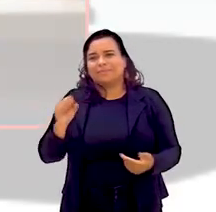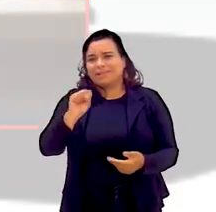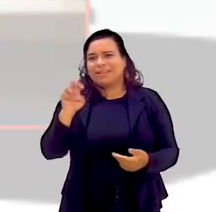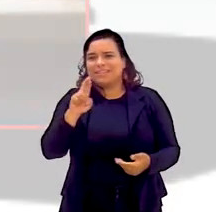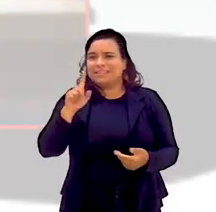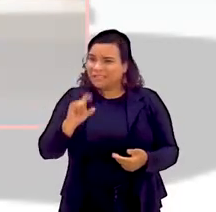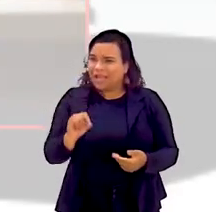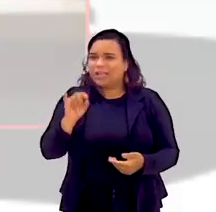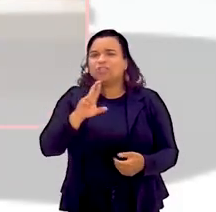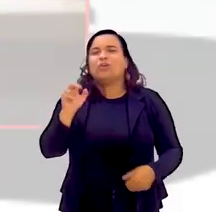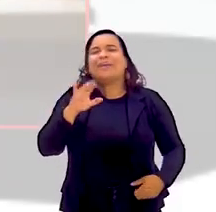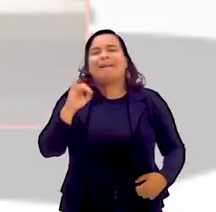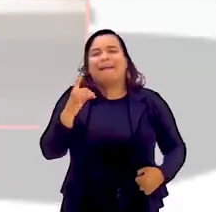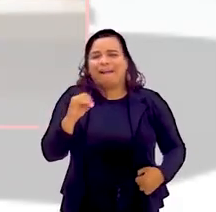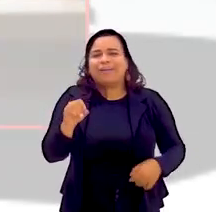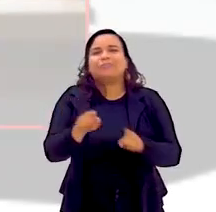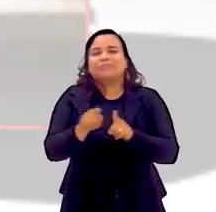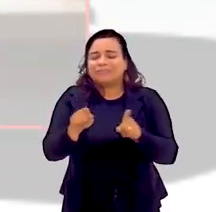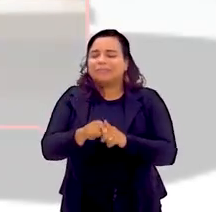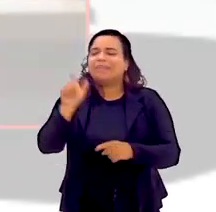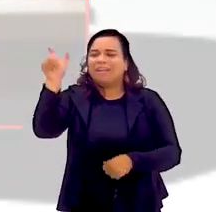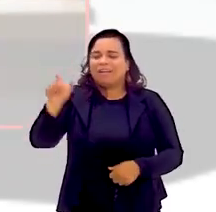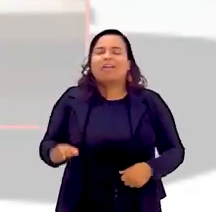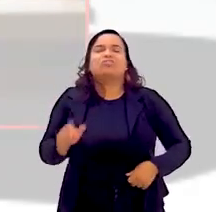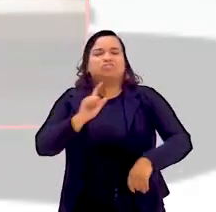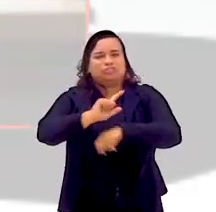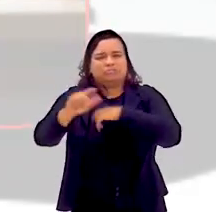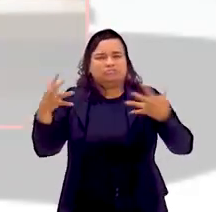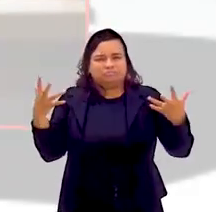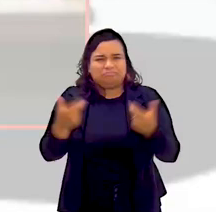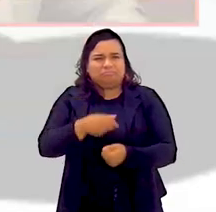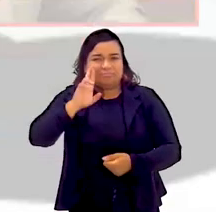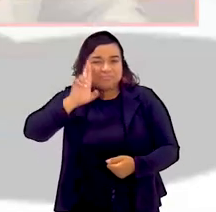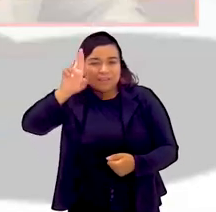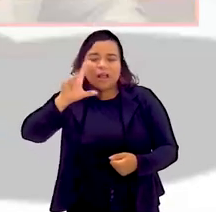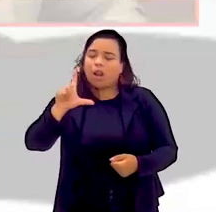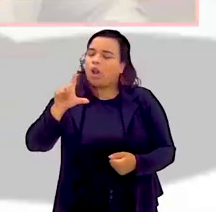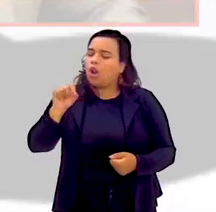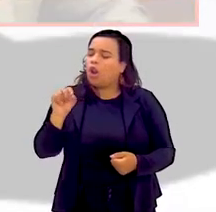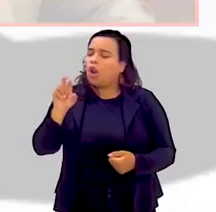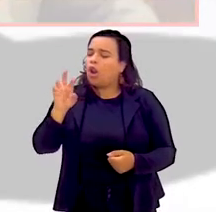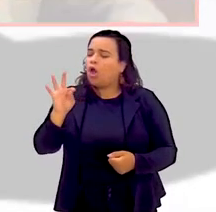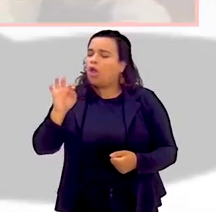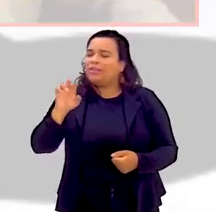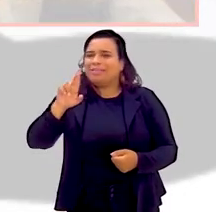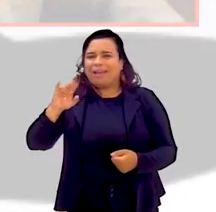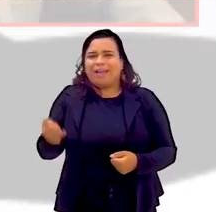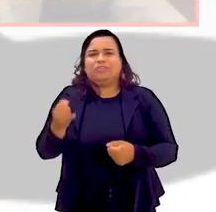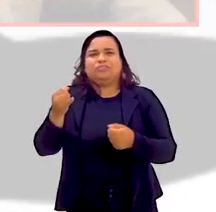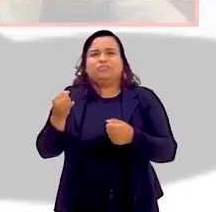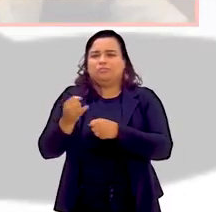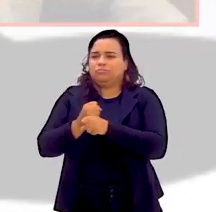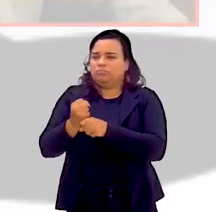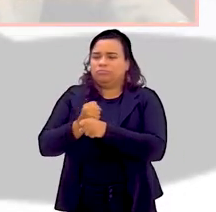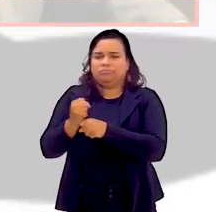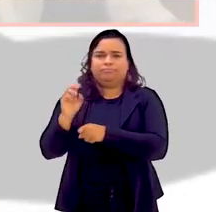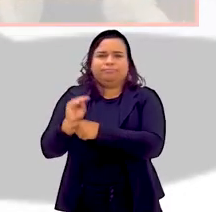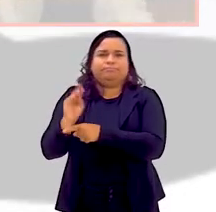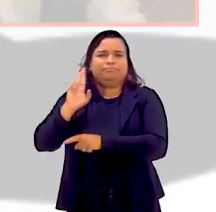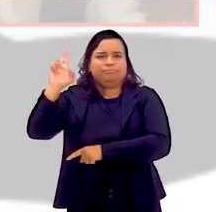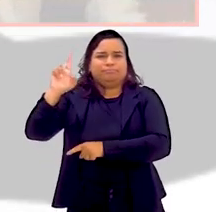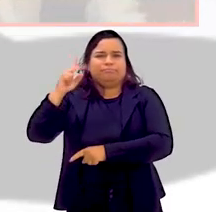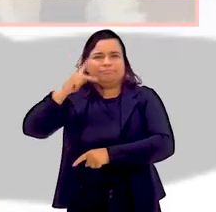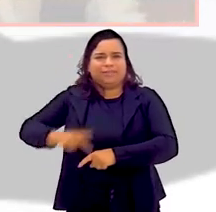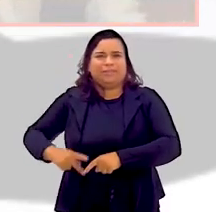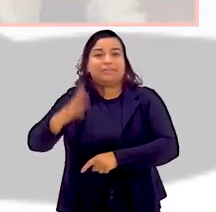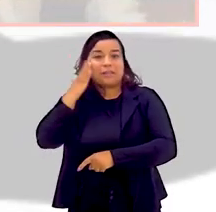Ricardo também há de ser mencionado, um grande gestor, presidiu a Loterge por tantos mandatos, né, e entende muito da